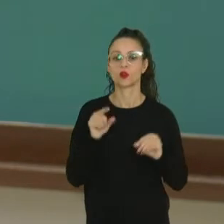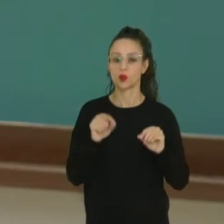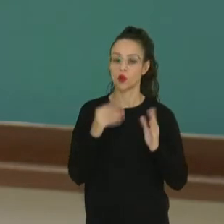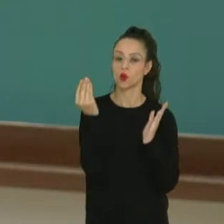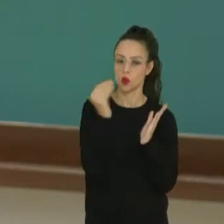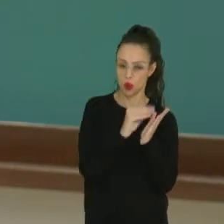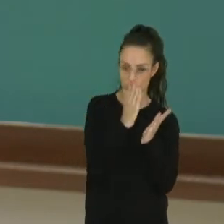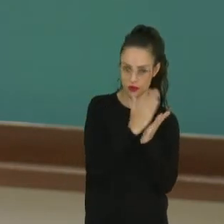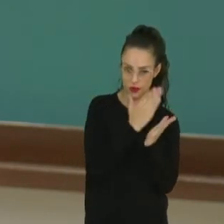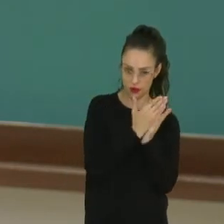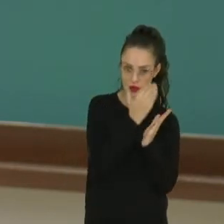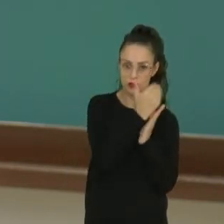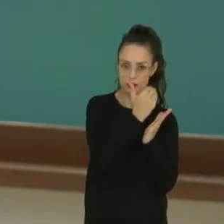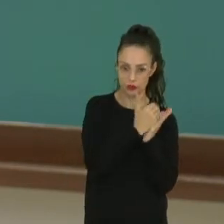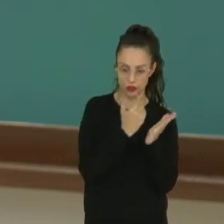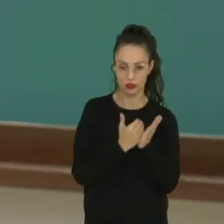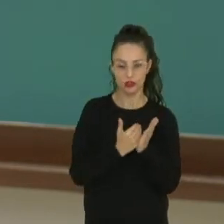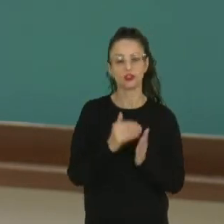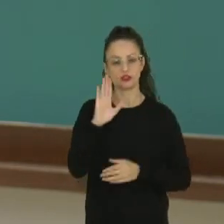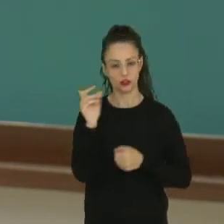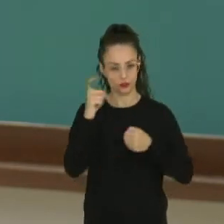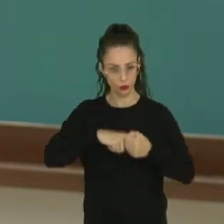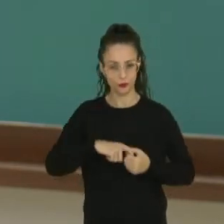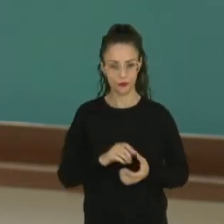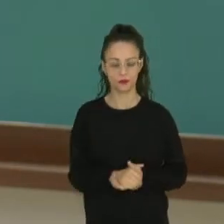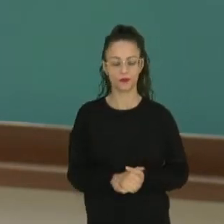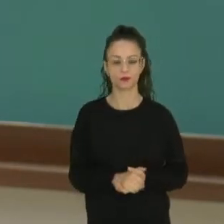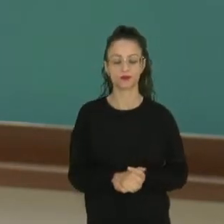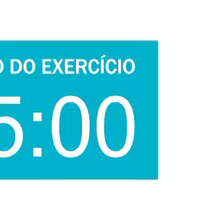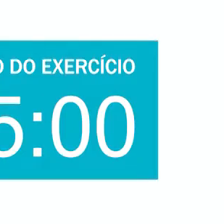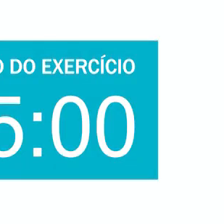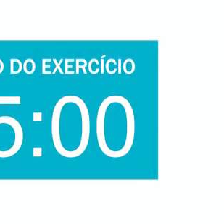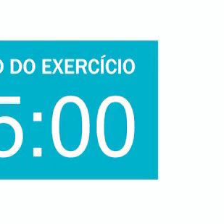seu caderno e em breve nós voltamos.